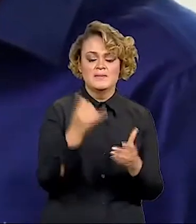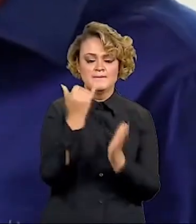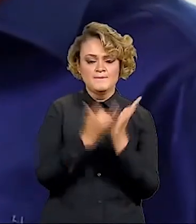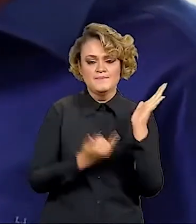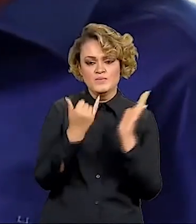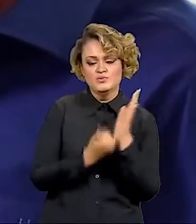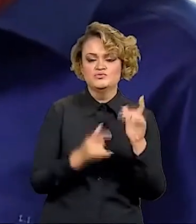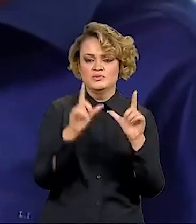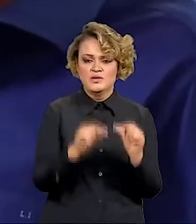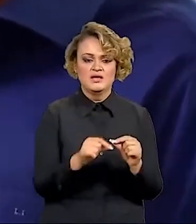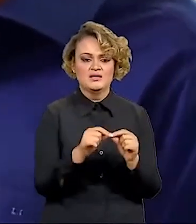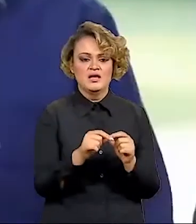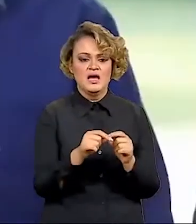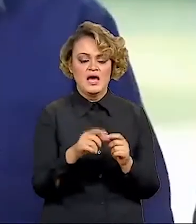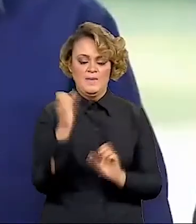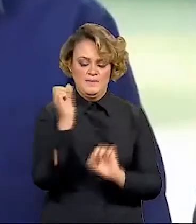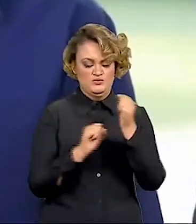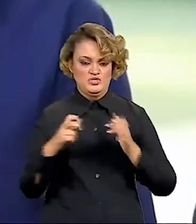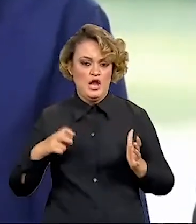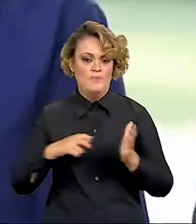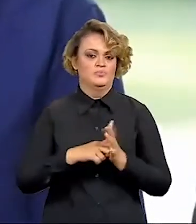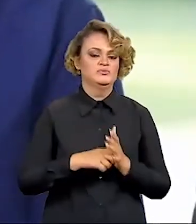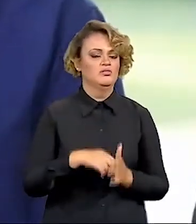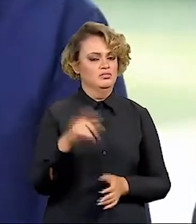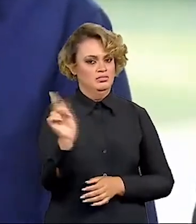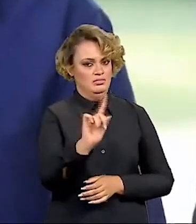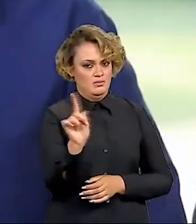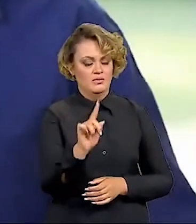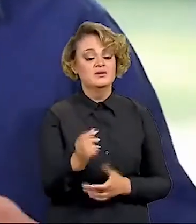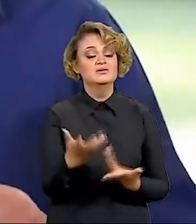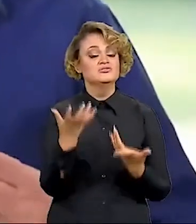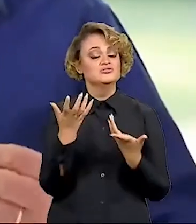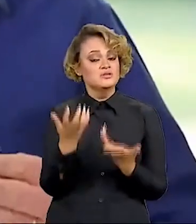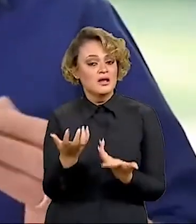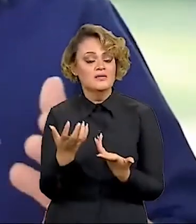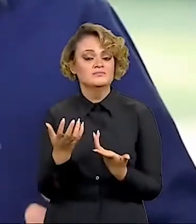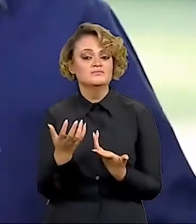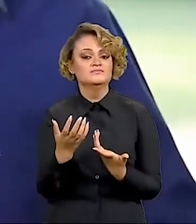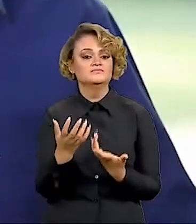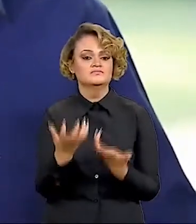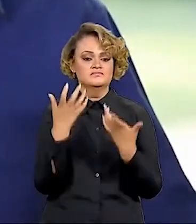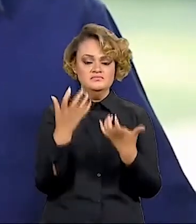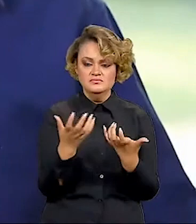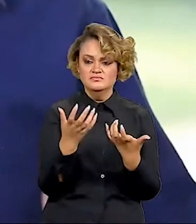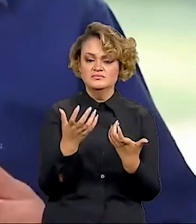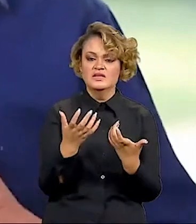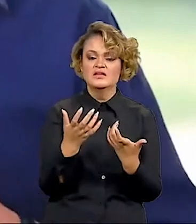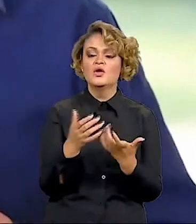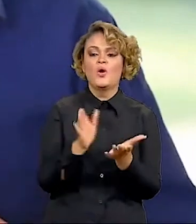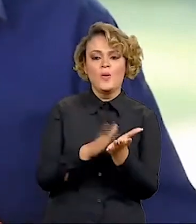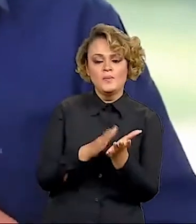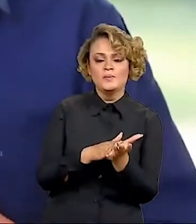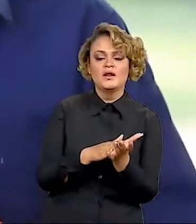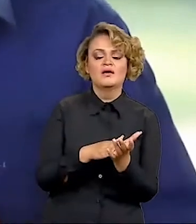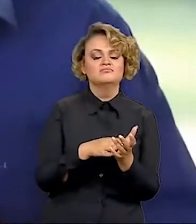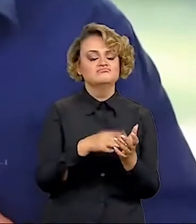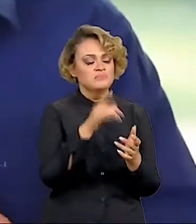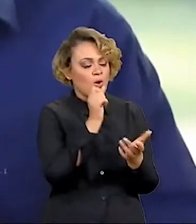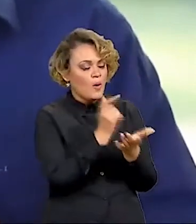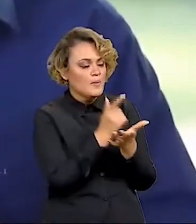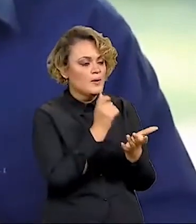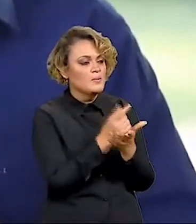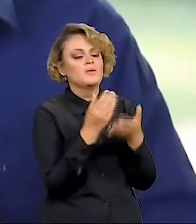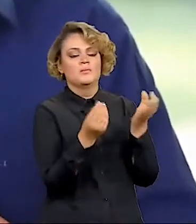a produção a gente quer efetivamente que a gente possa cobrar isso no consumo Eu acho que vai ser muito